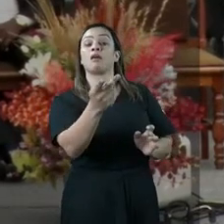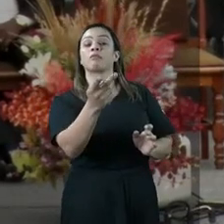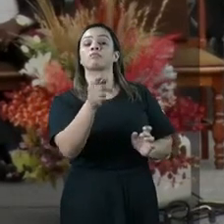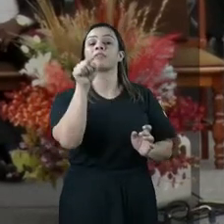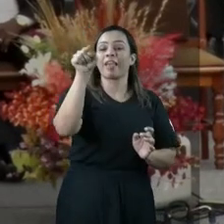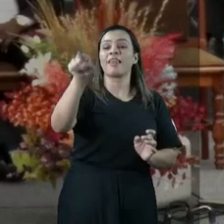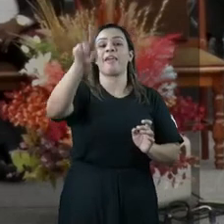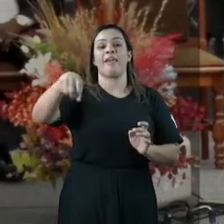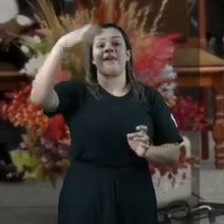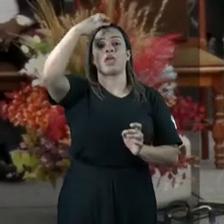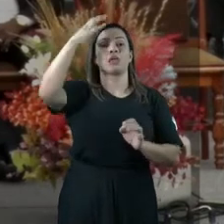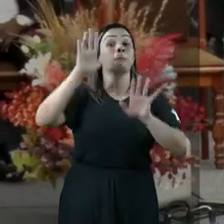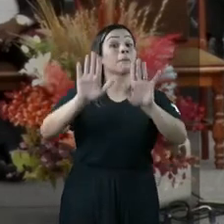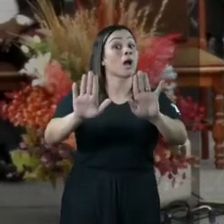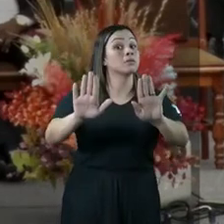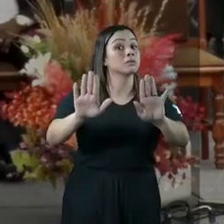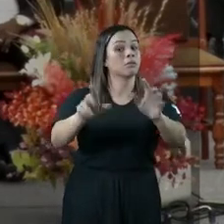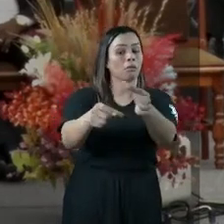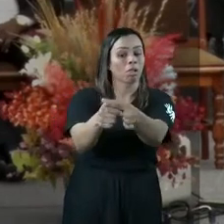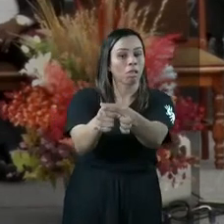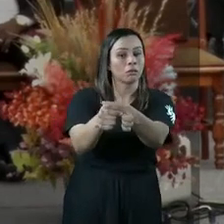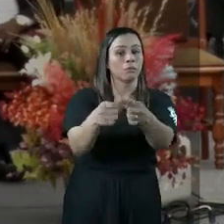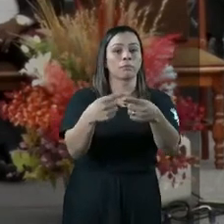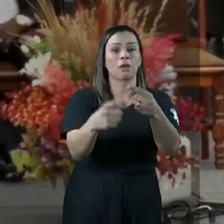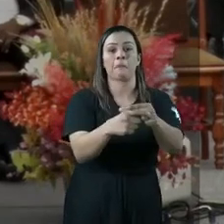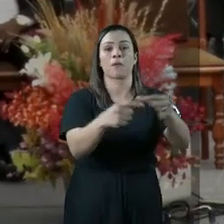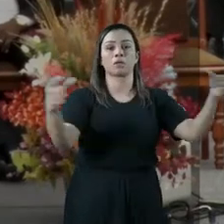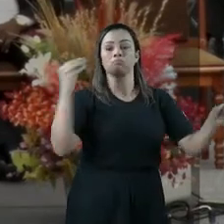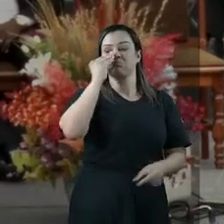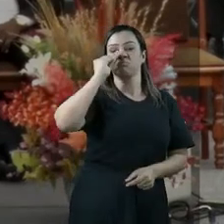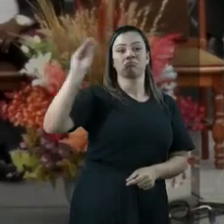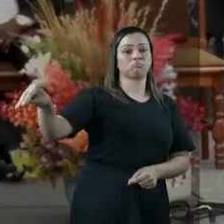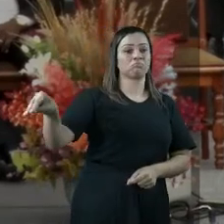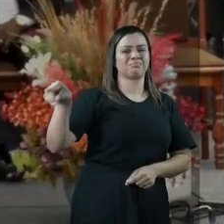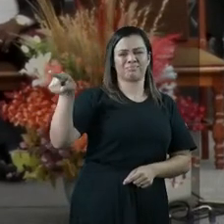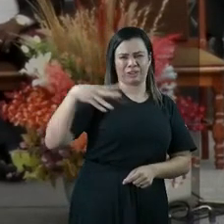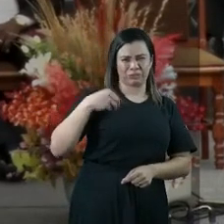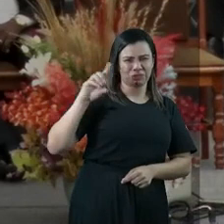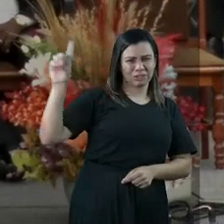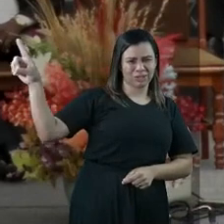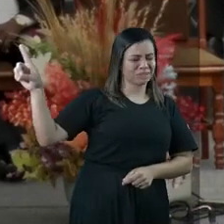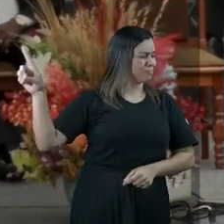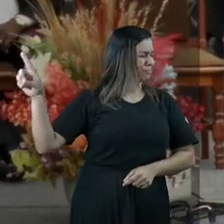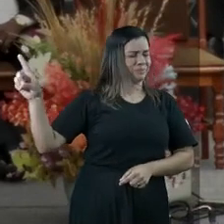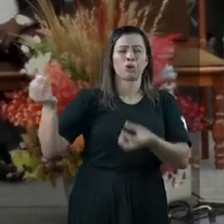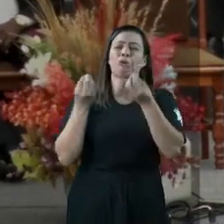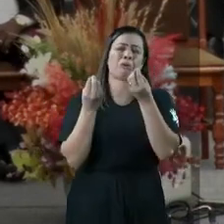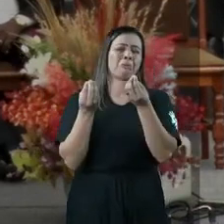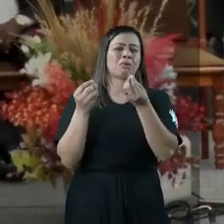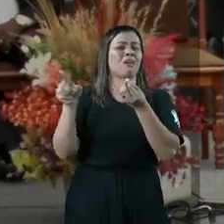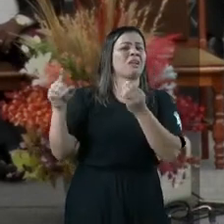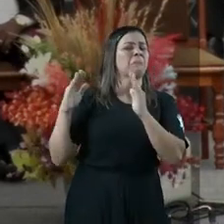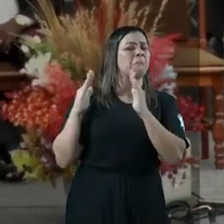maioria rejeita Ele como Messias. Agora, olhe para cá. Como é que alguém que mora em Jerusalém